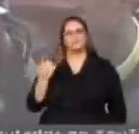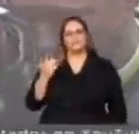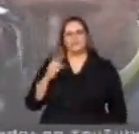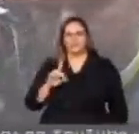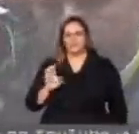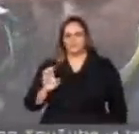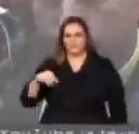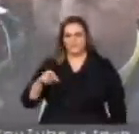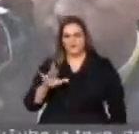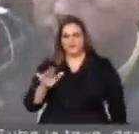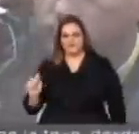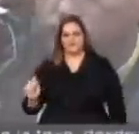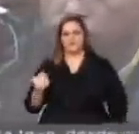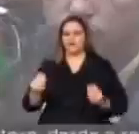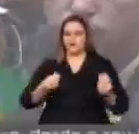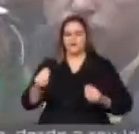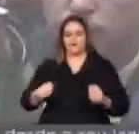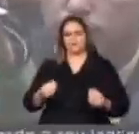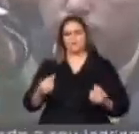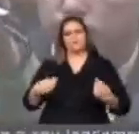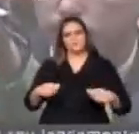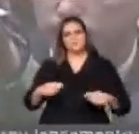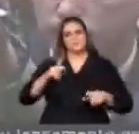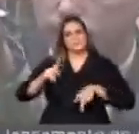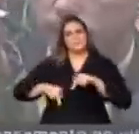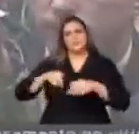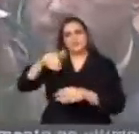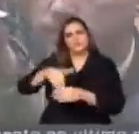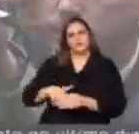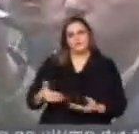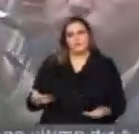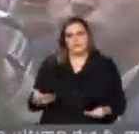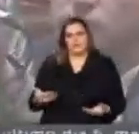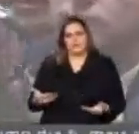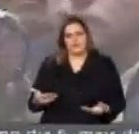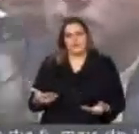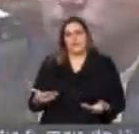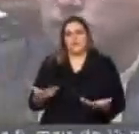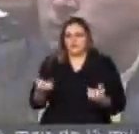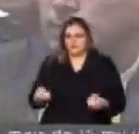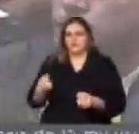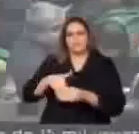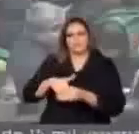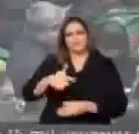se chega ao poder através do voto. Eleição já, impeachment não.